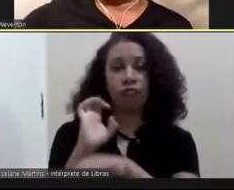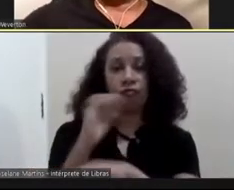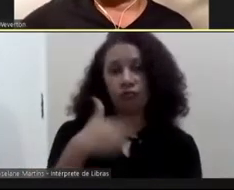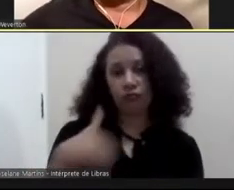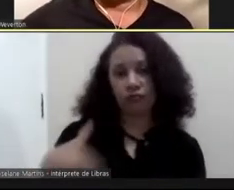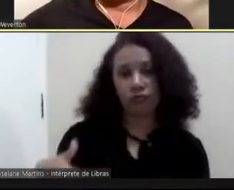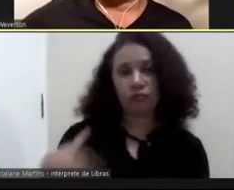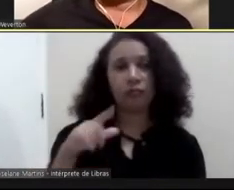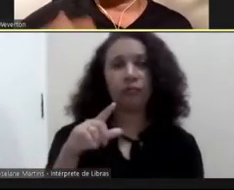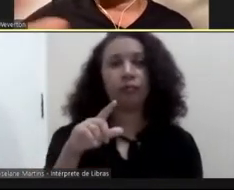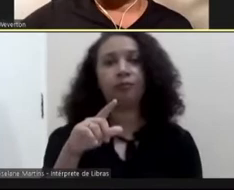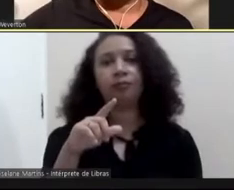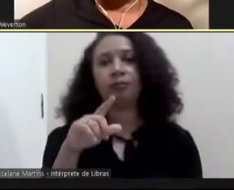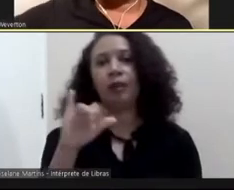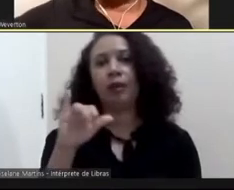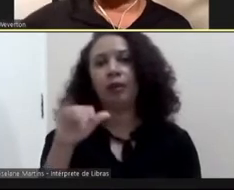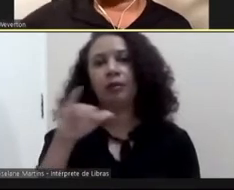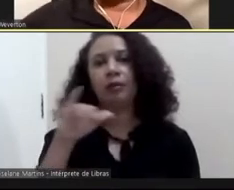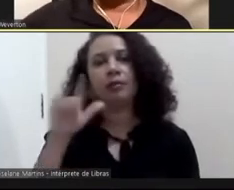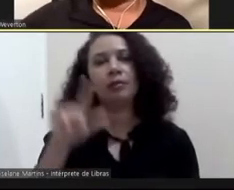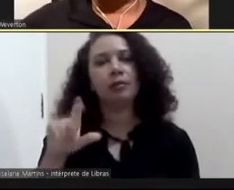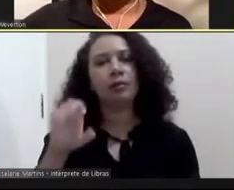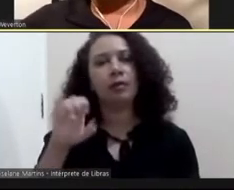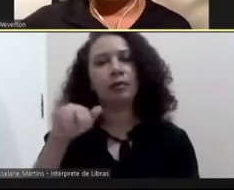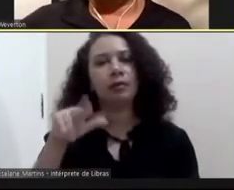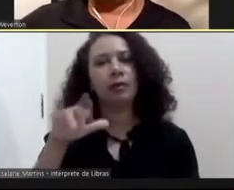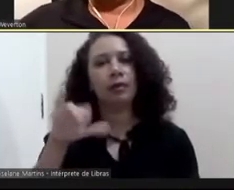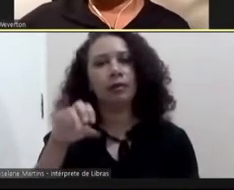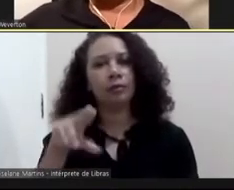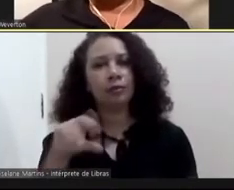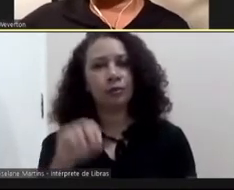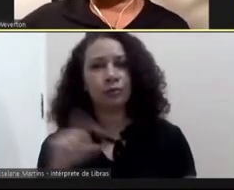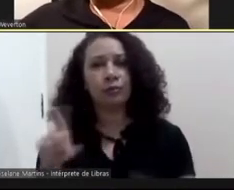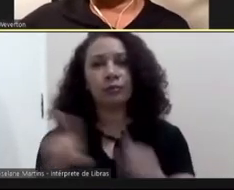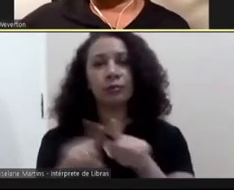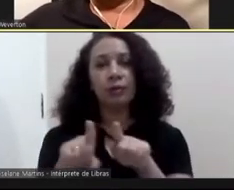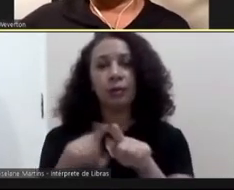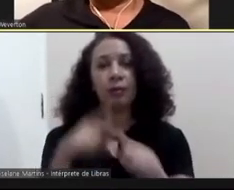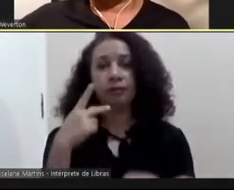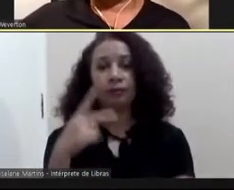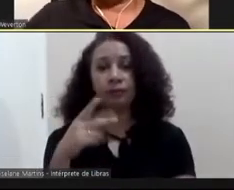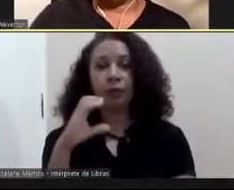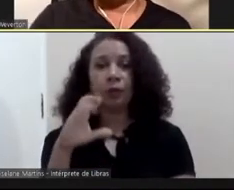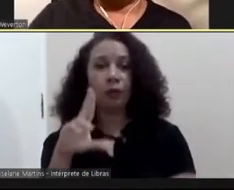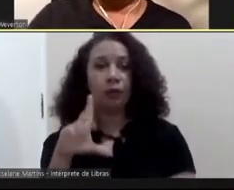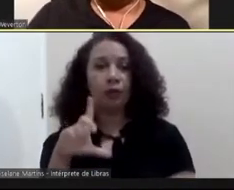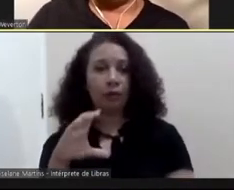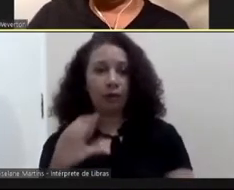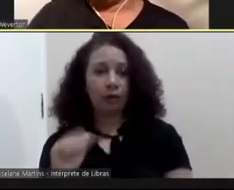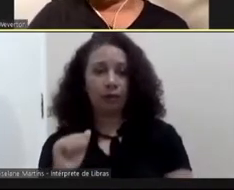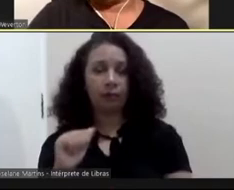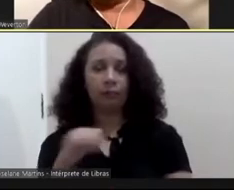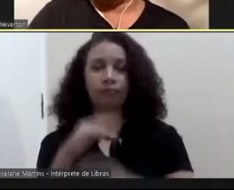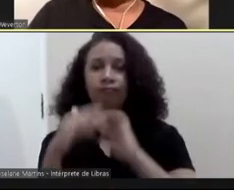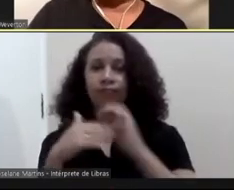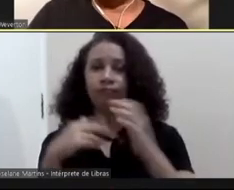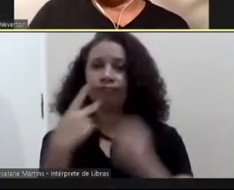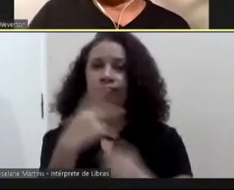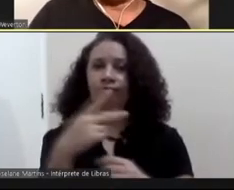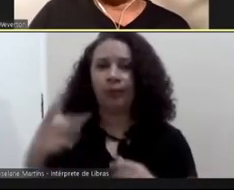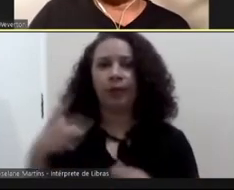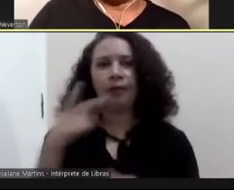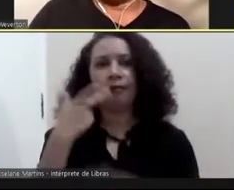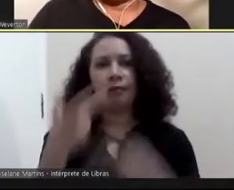aqui da Cuca, e todos os organizadores, dizer a vocês que nós estamos à disposição. Não serei redundante, falar